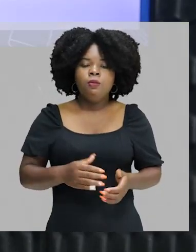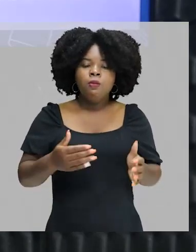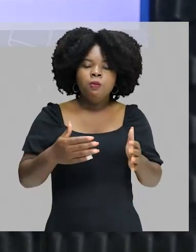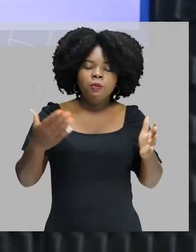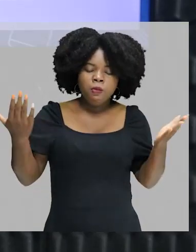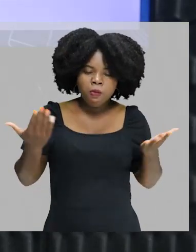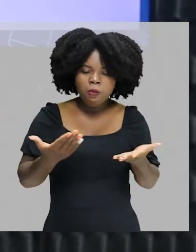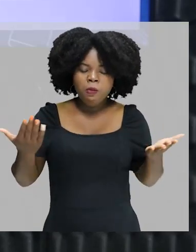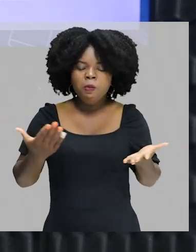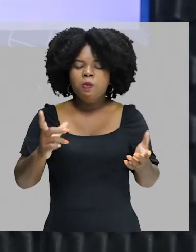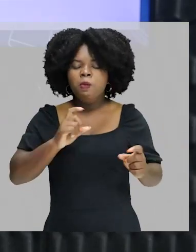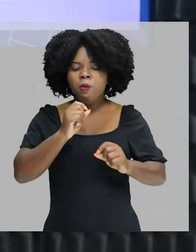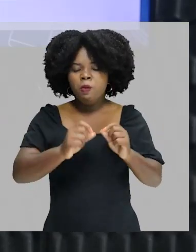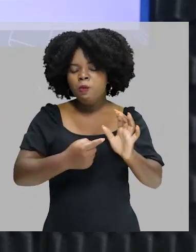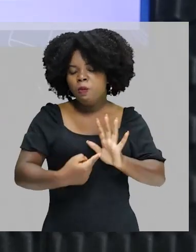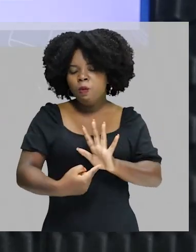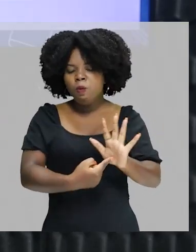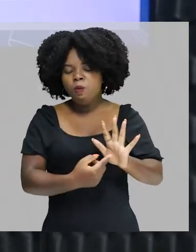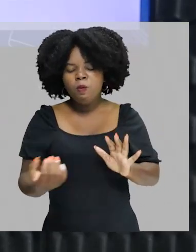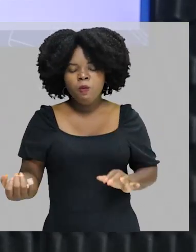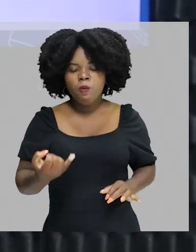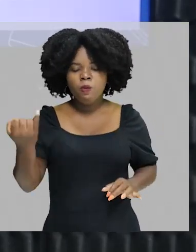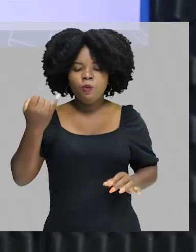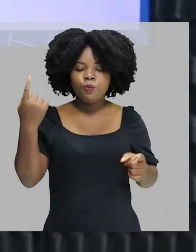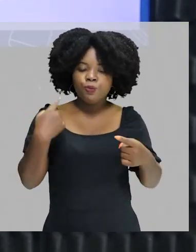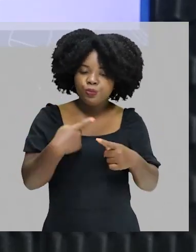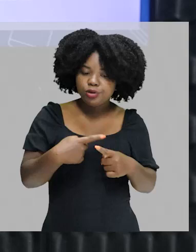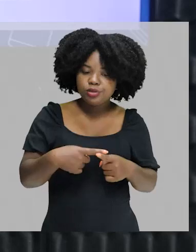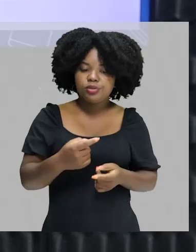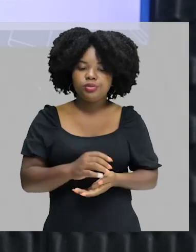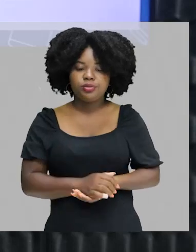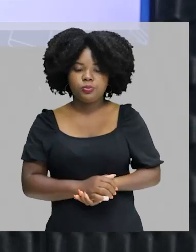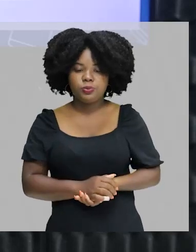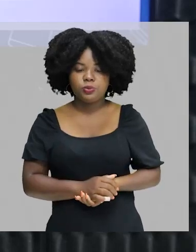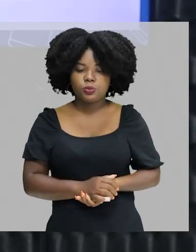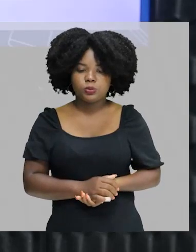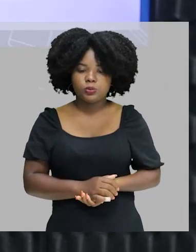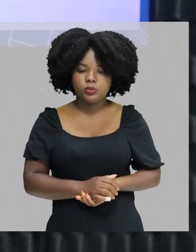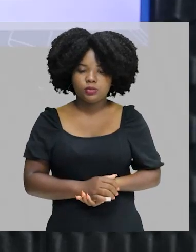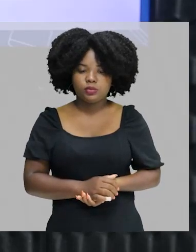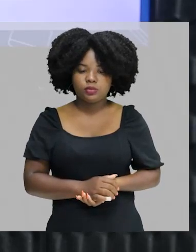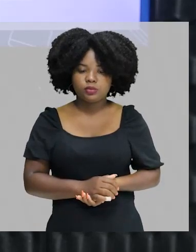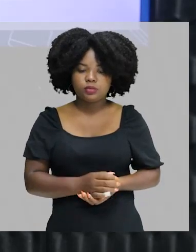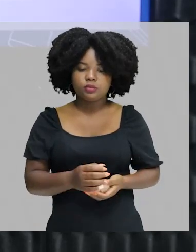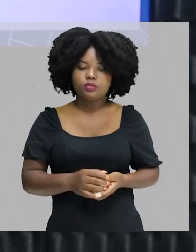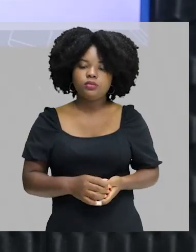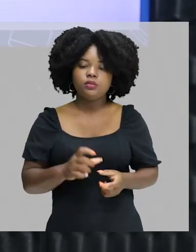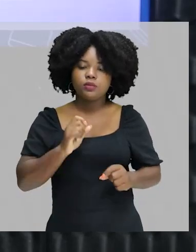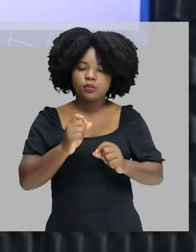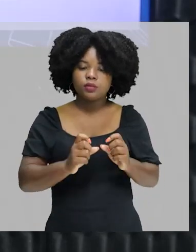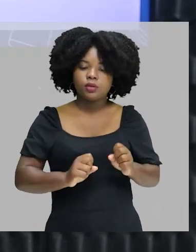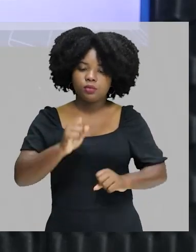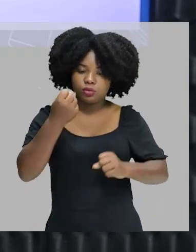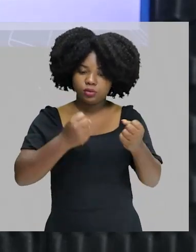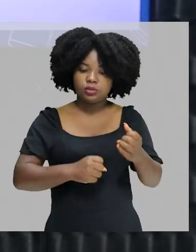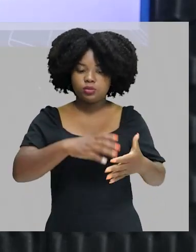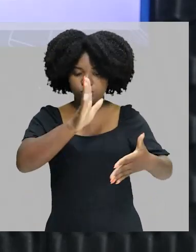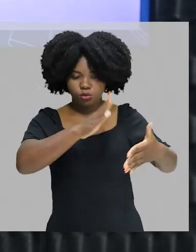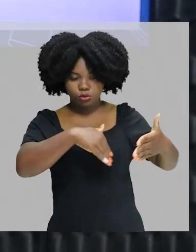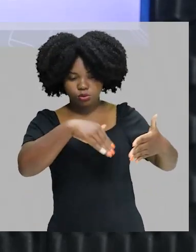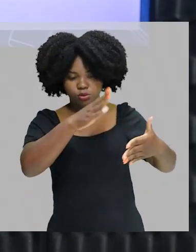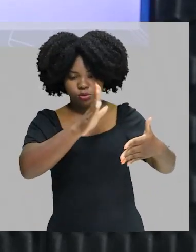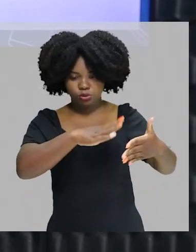ele apresenta uma grande importância. Por quê? Porque é empregado na fabricação de tintas,